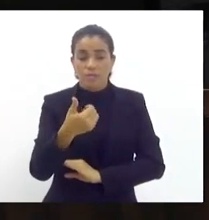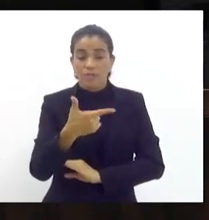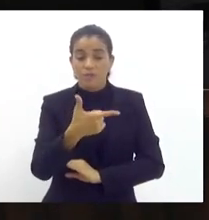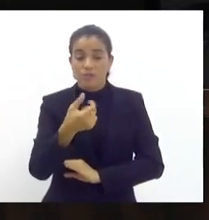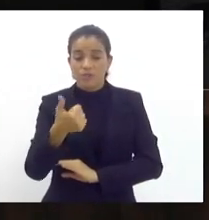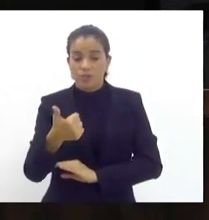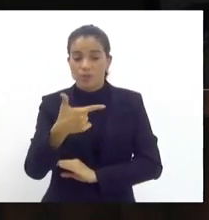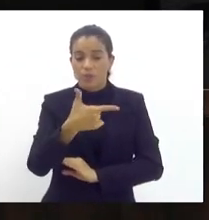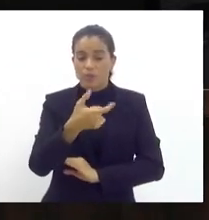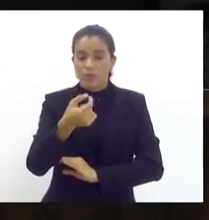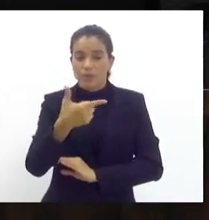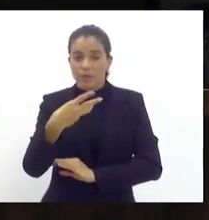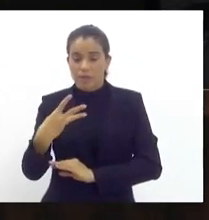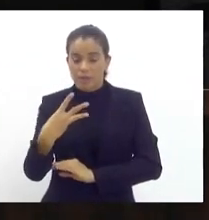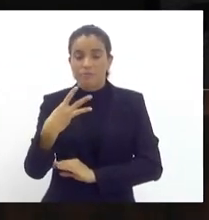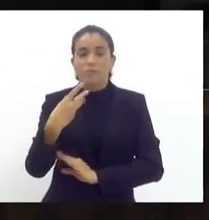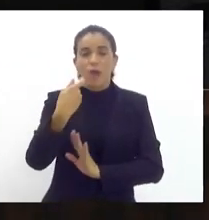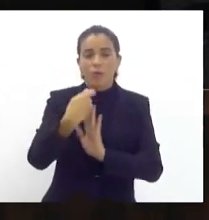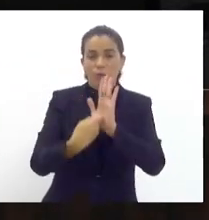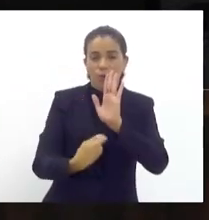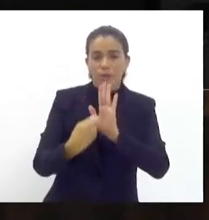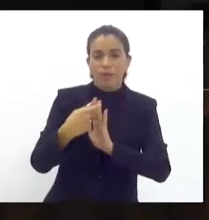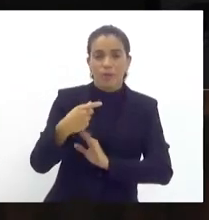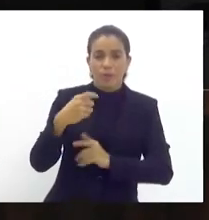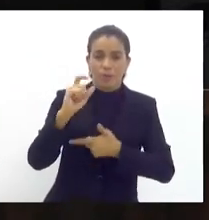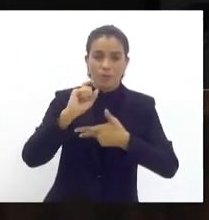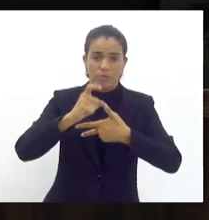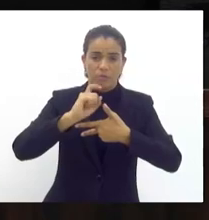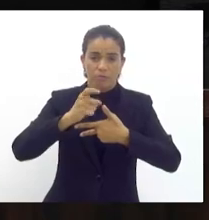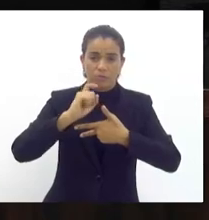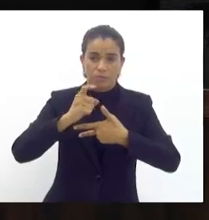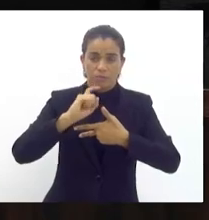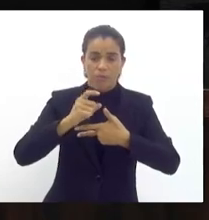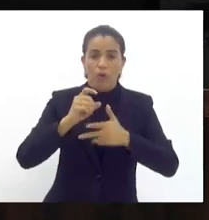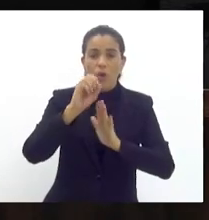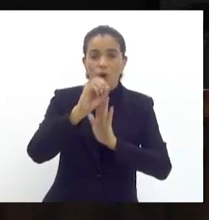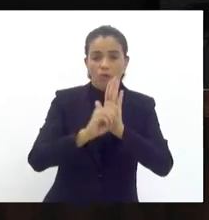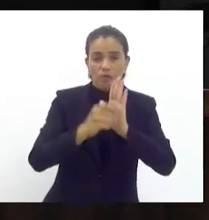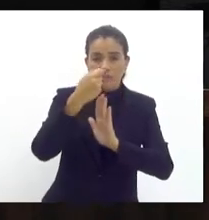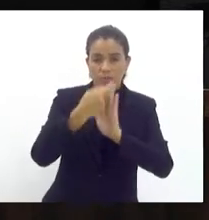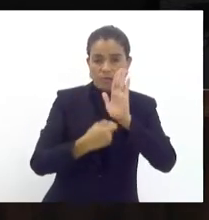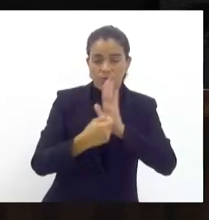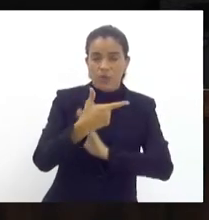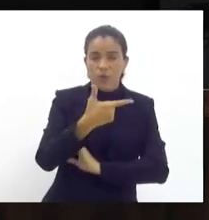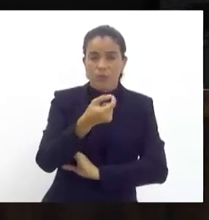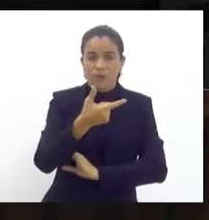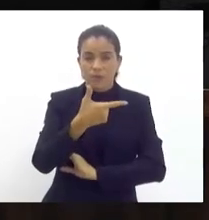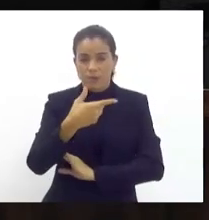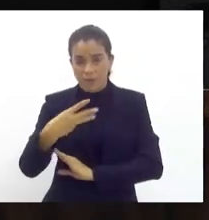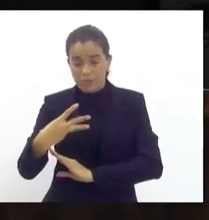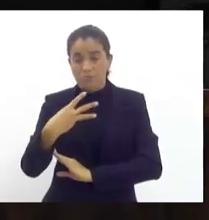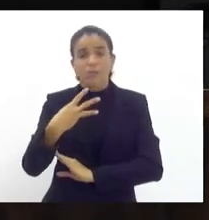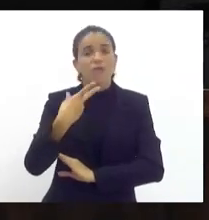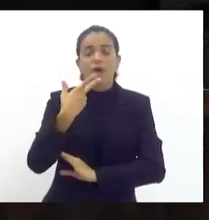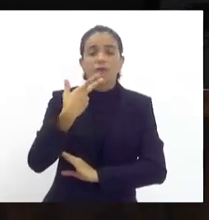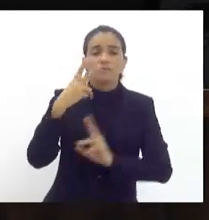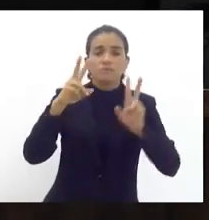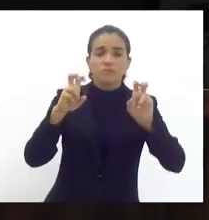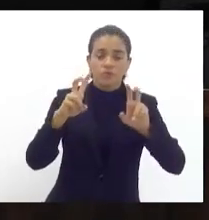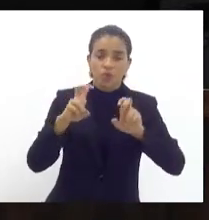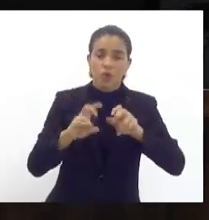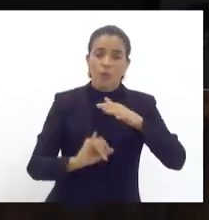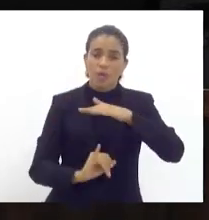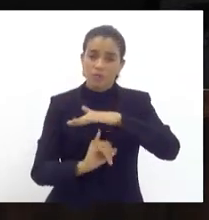1421/2023 de autoria do Poder Executivo mensagem 18 de 2023 que dispõe sobre a